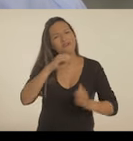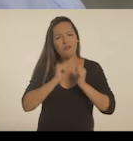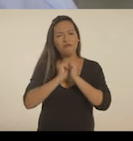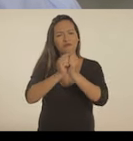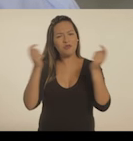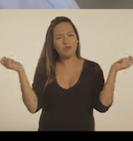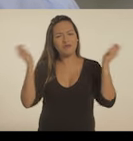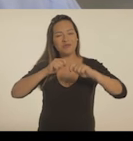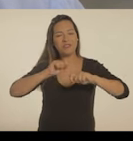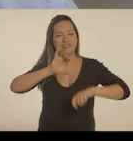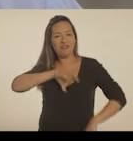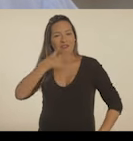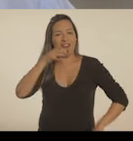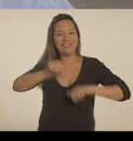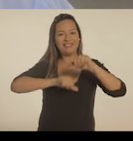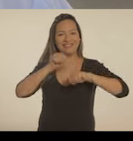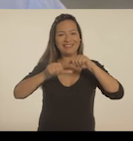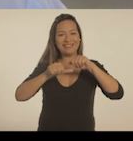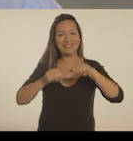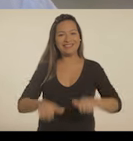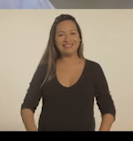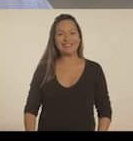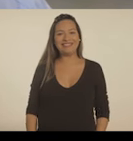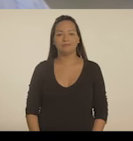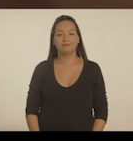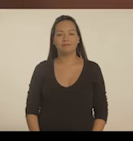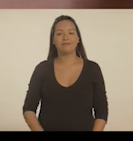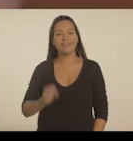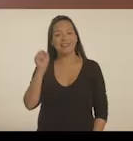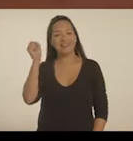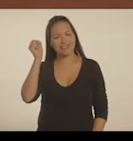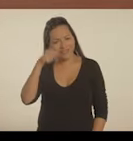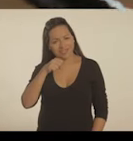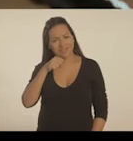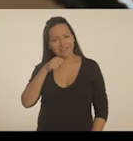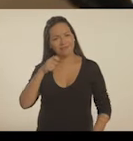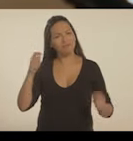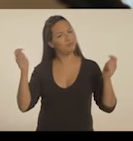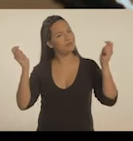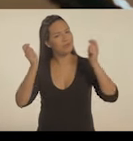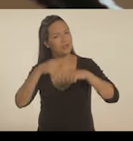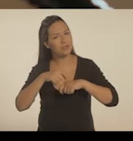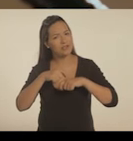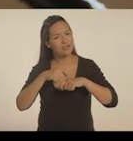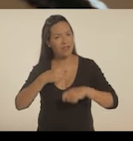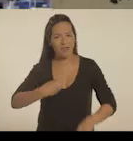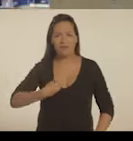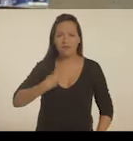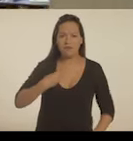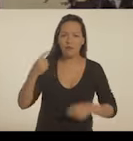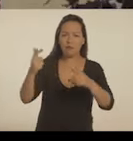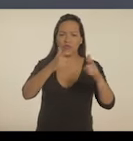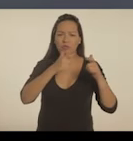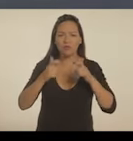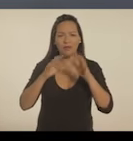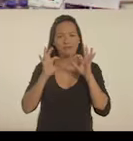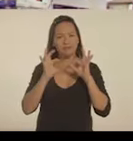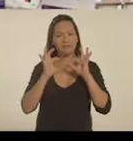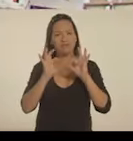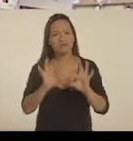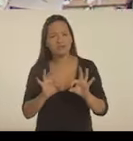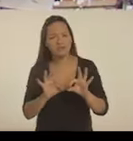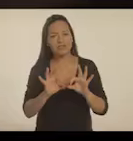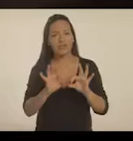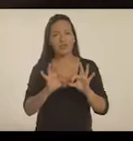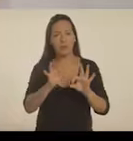é possível. Vamos juntos ter coragem para mudar. Sim, é possível. Viver uma